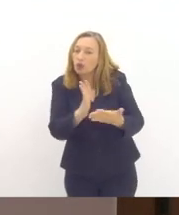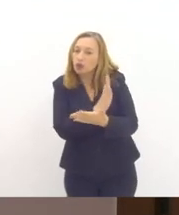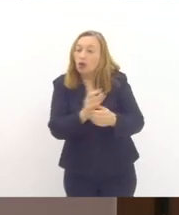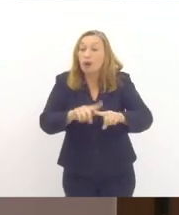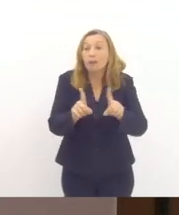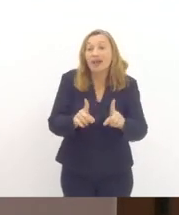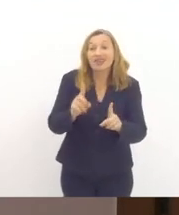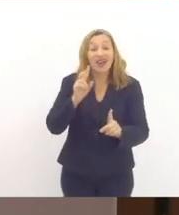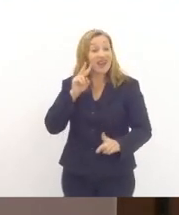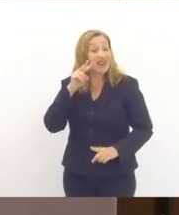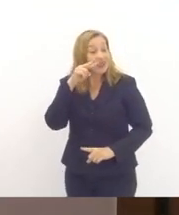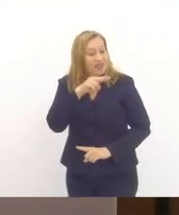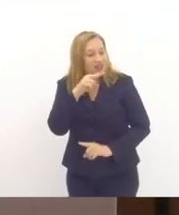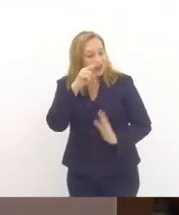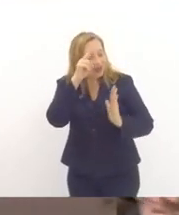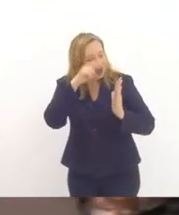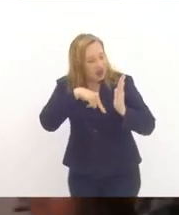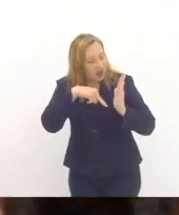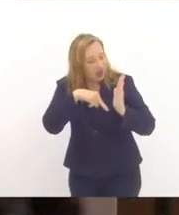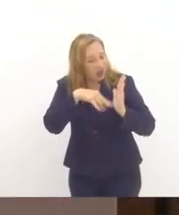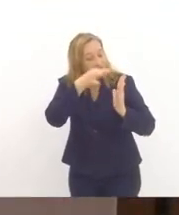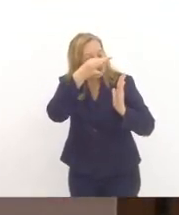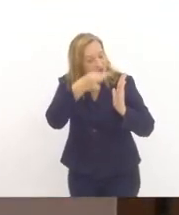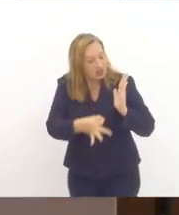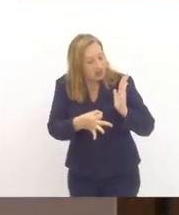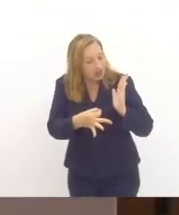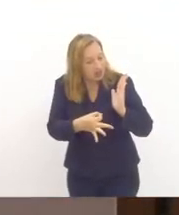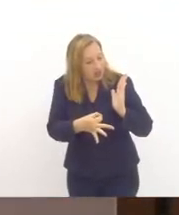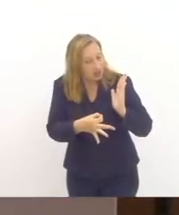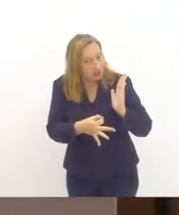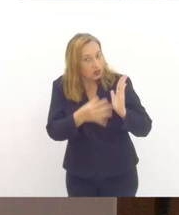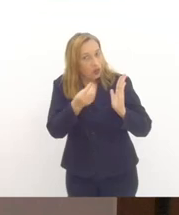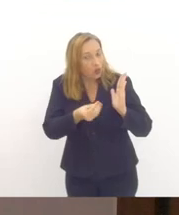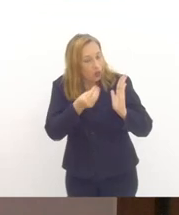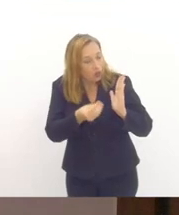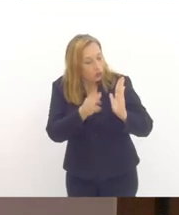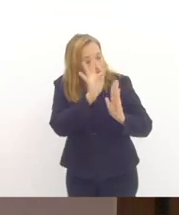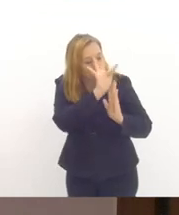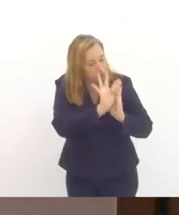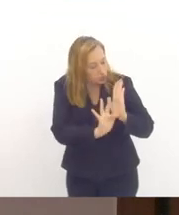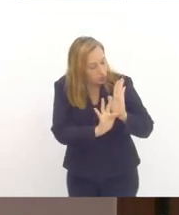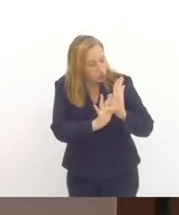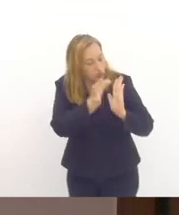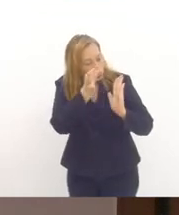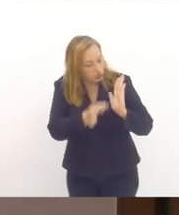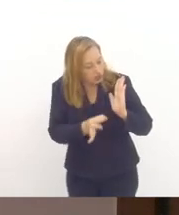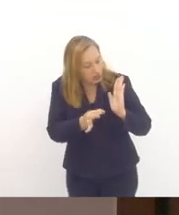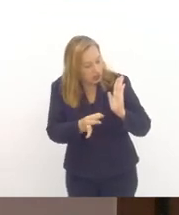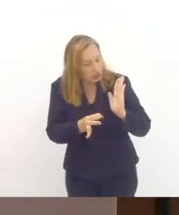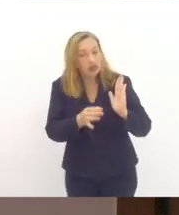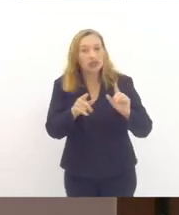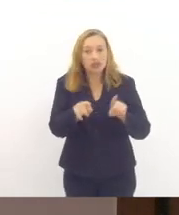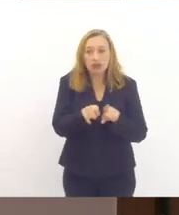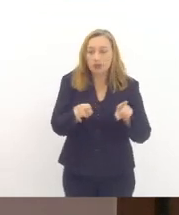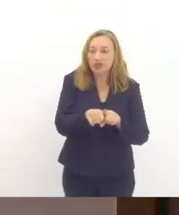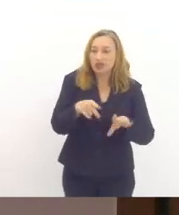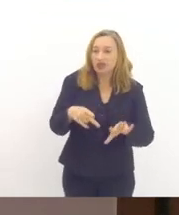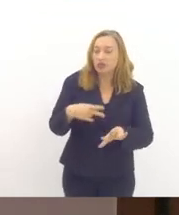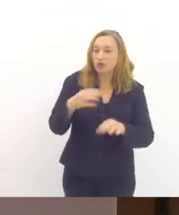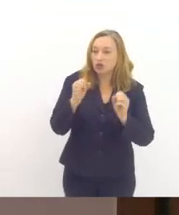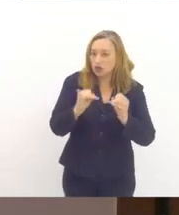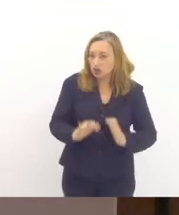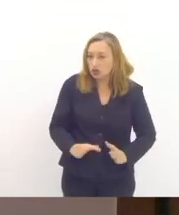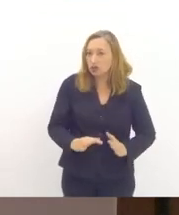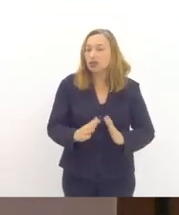daquele leitor que sabe ler na forma como o texto está escrito, o que ali também está contemplado. E eu acho que as